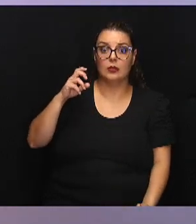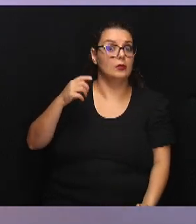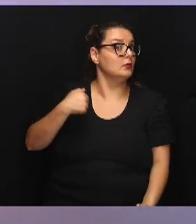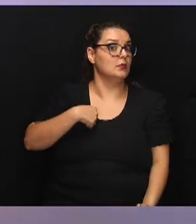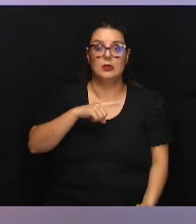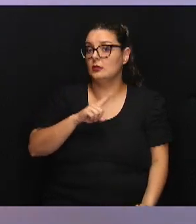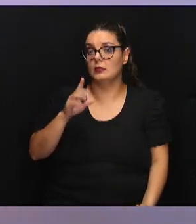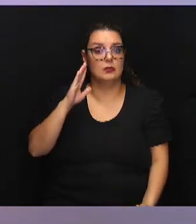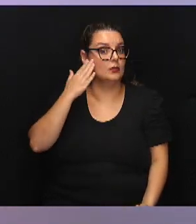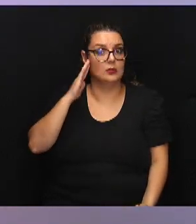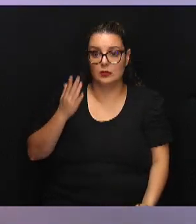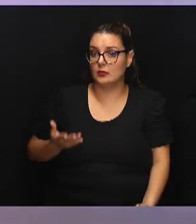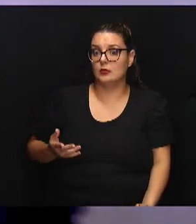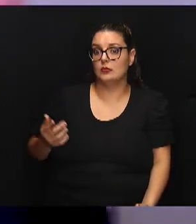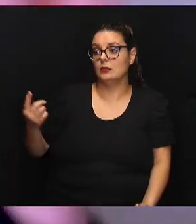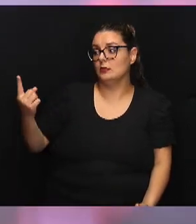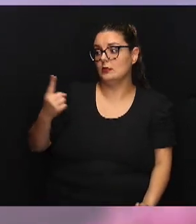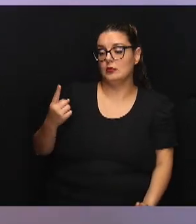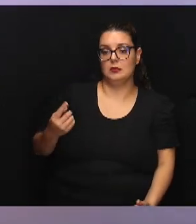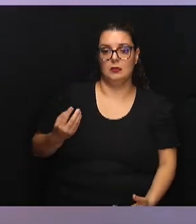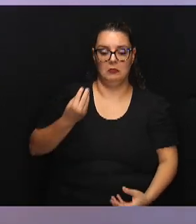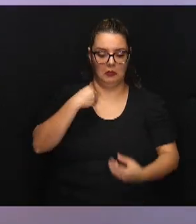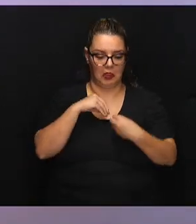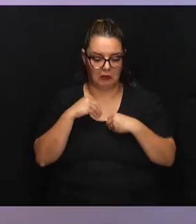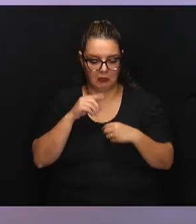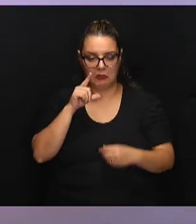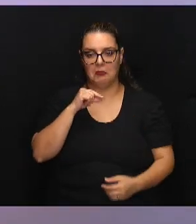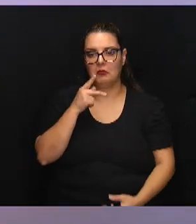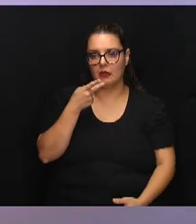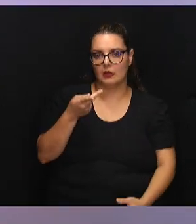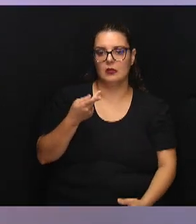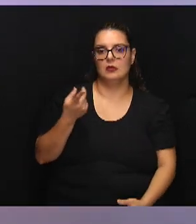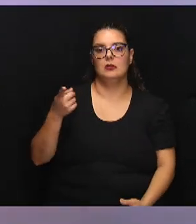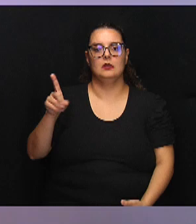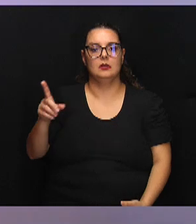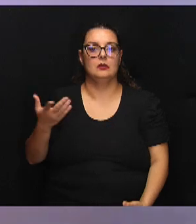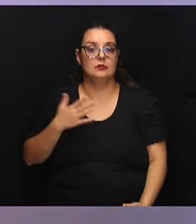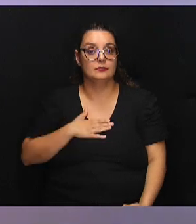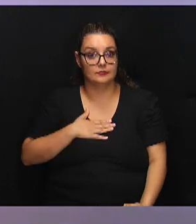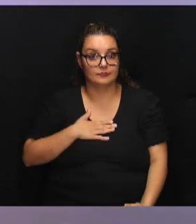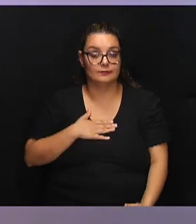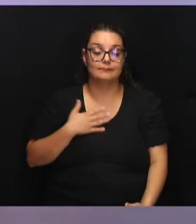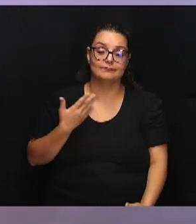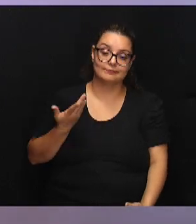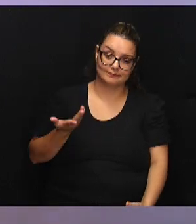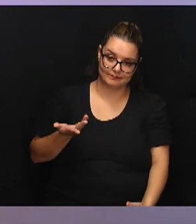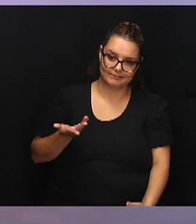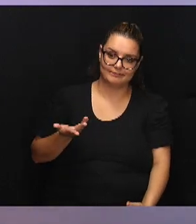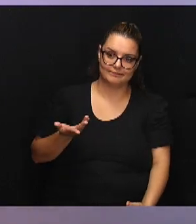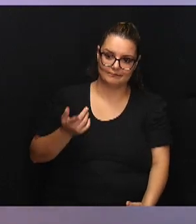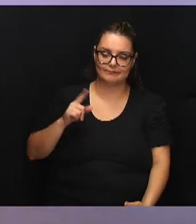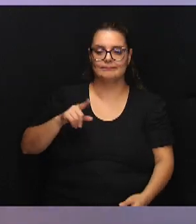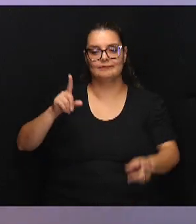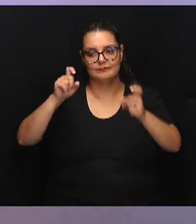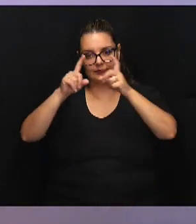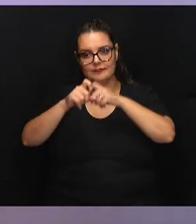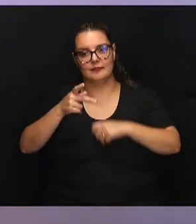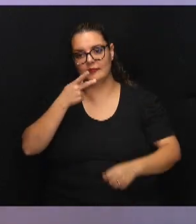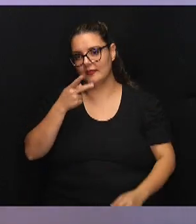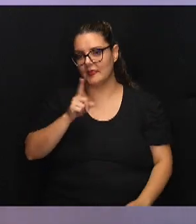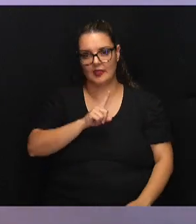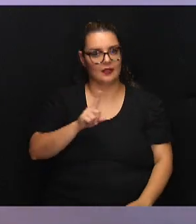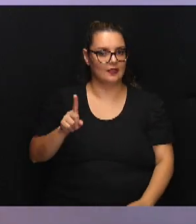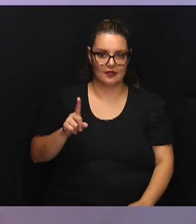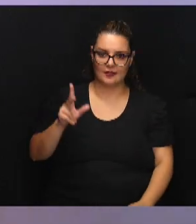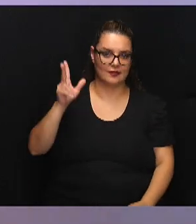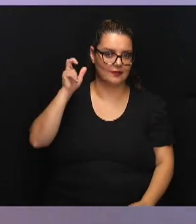entendo, porque fulano de tal fala para dentro, fala muito baixo, tá de costas para mim. Então, dificilmente eles falam que eles não estão ouvindo.